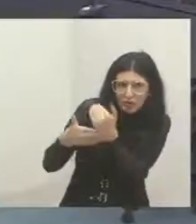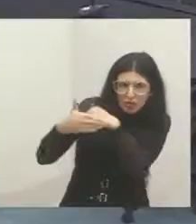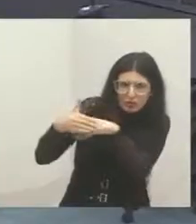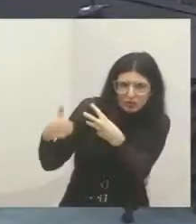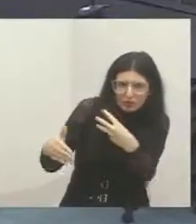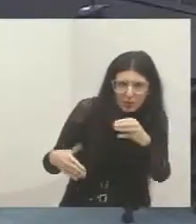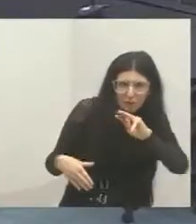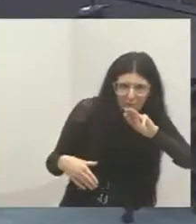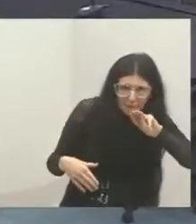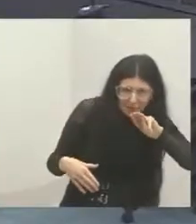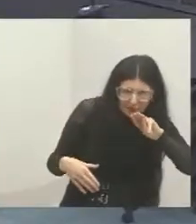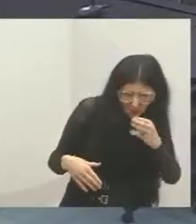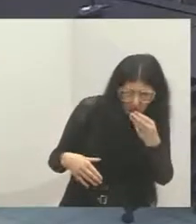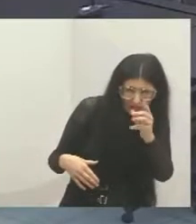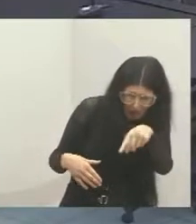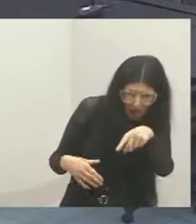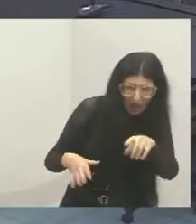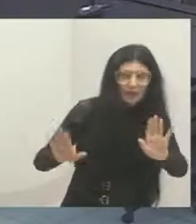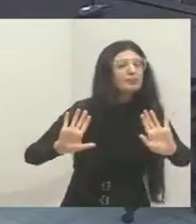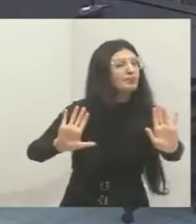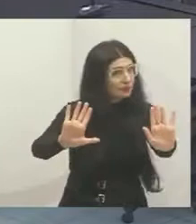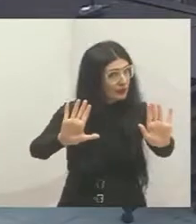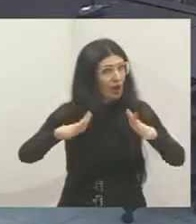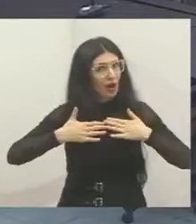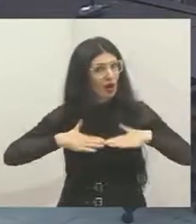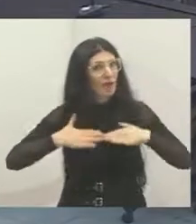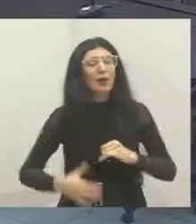pontuar. Desse montante temos IPMJ,